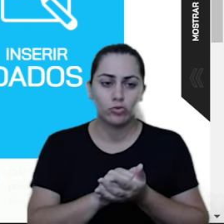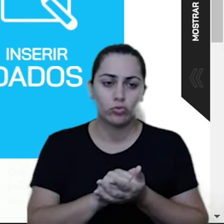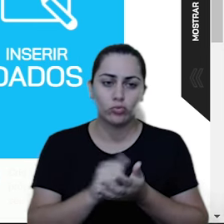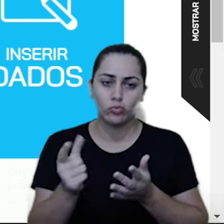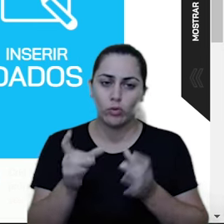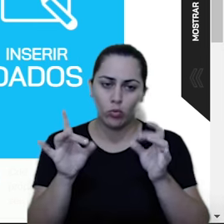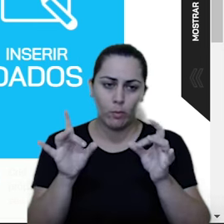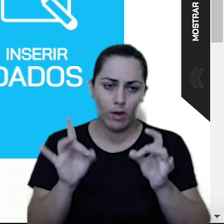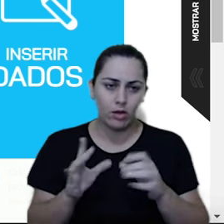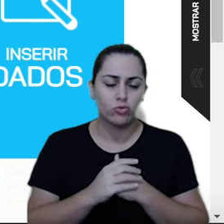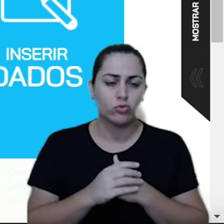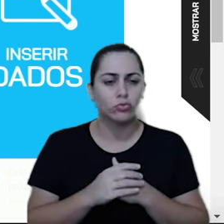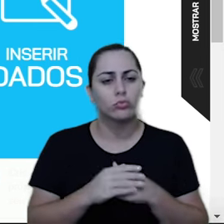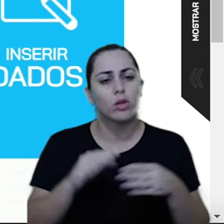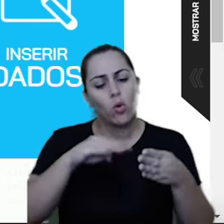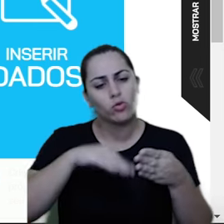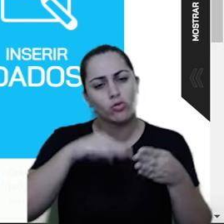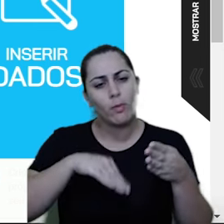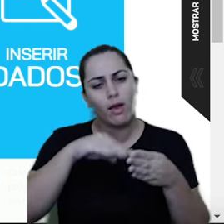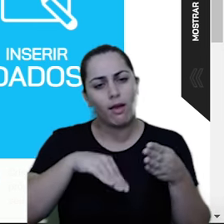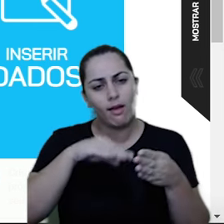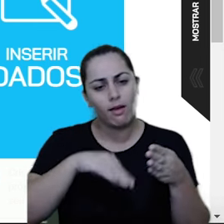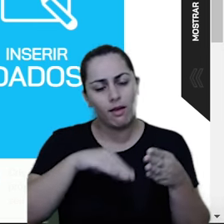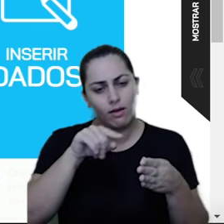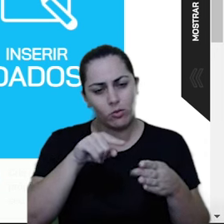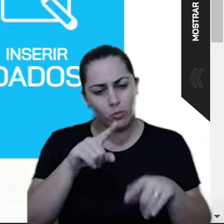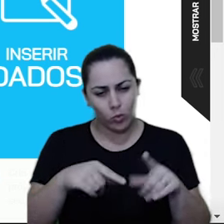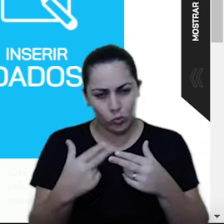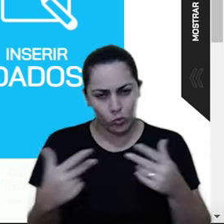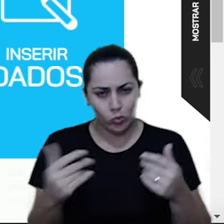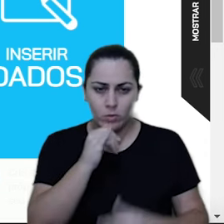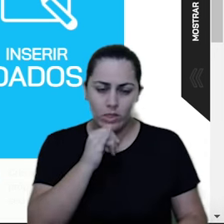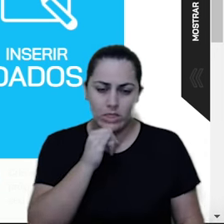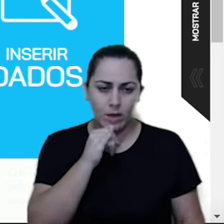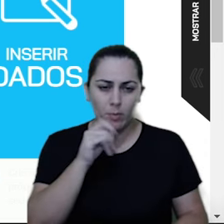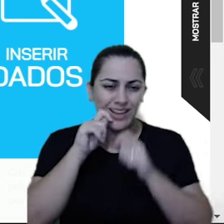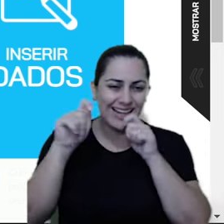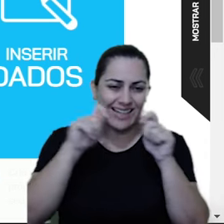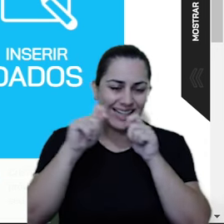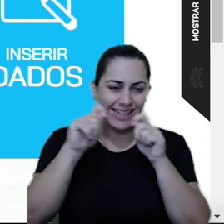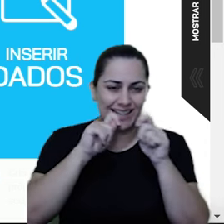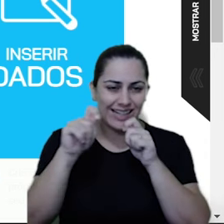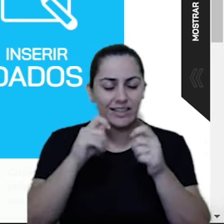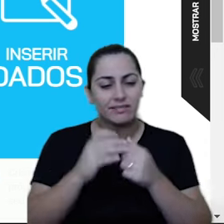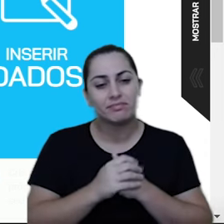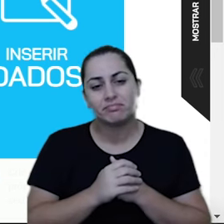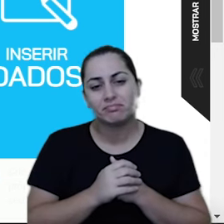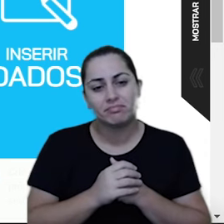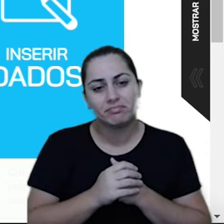automático inserindo o código de barra da do do produto então por exemplo um fio dental uma